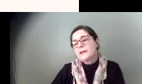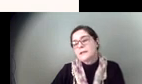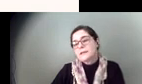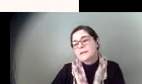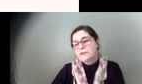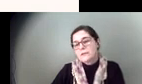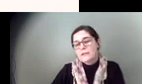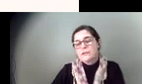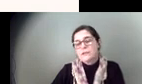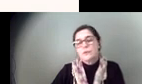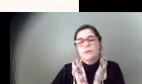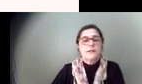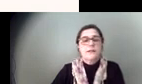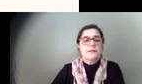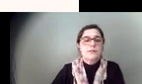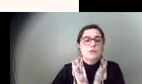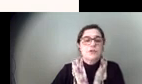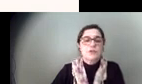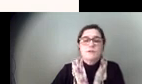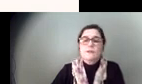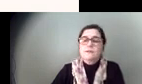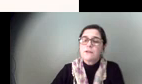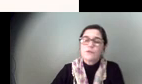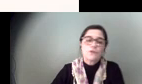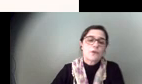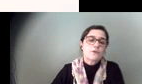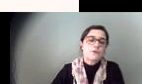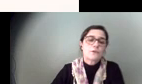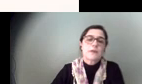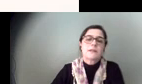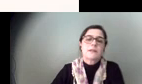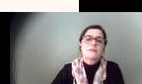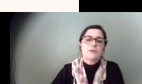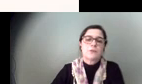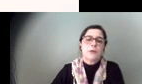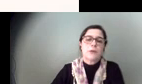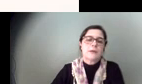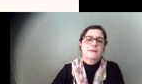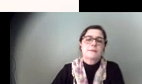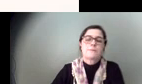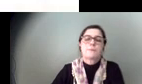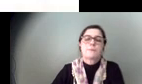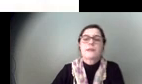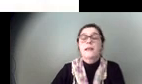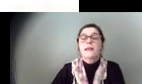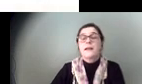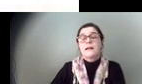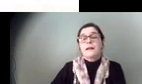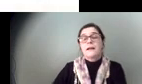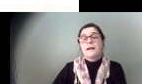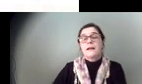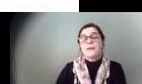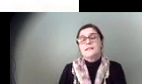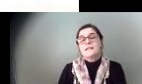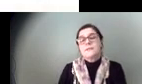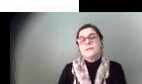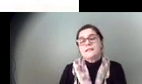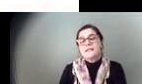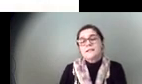sobre as atividades curriculares desportivas e os jogos escolares virtuais. A